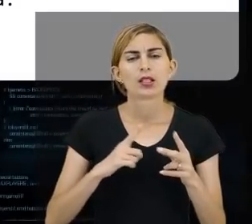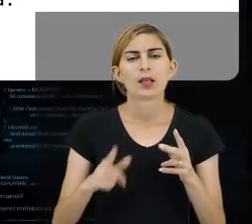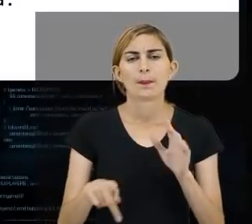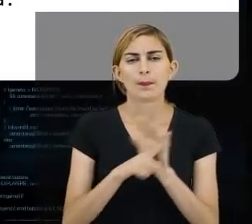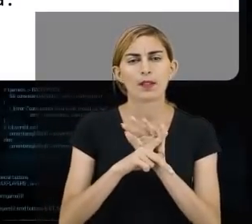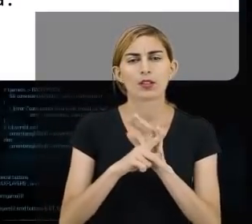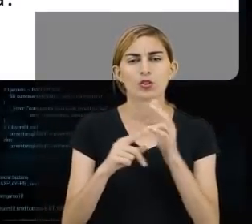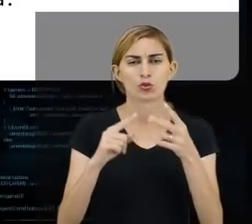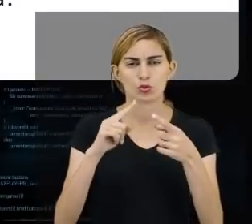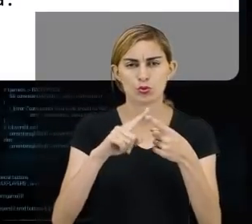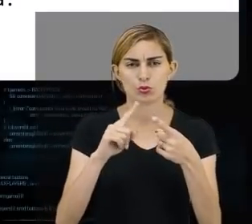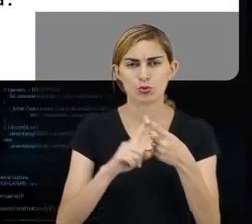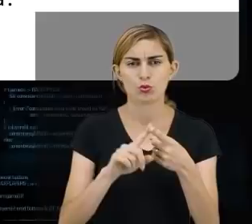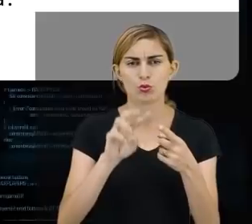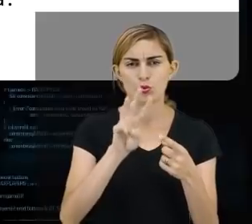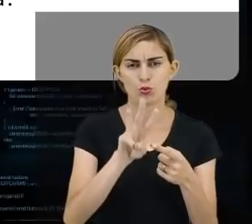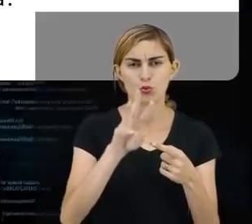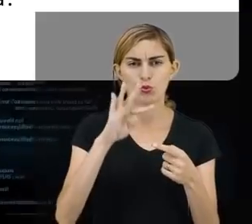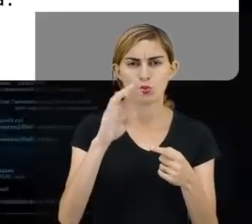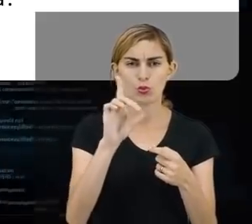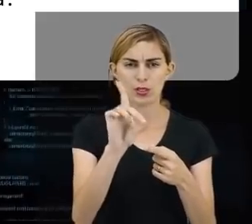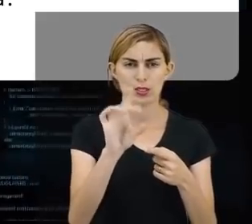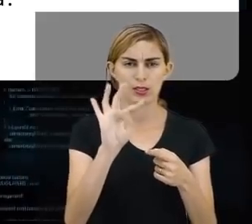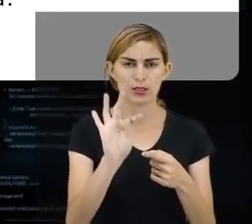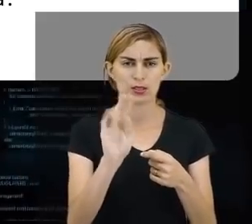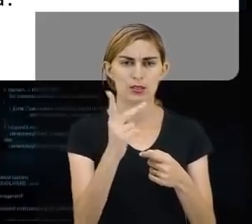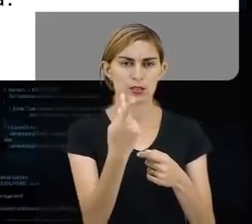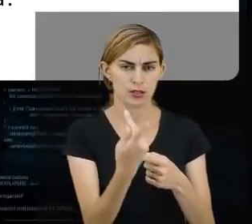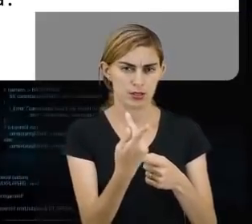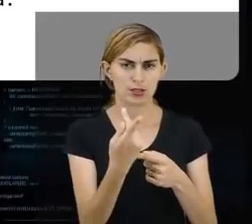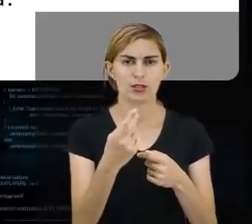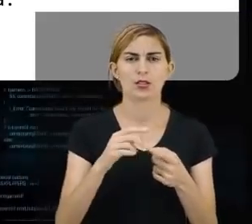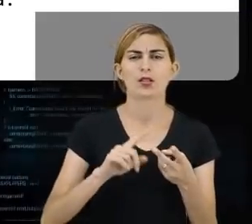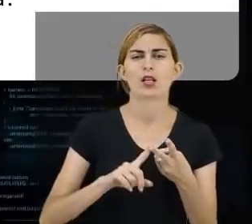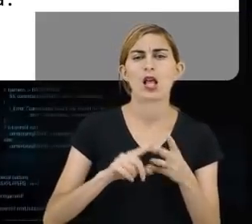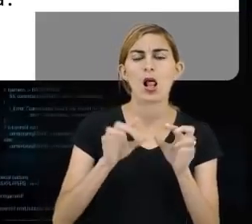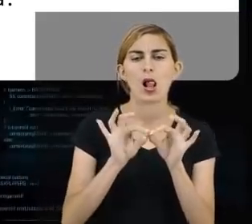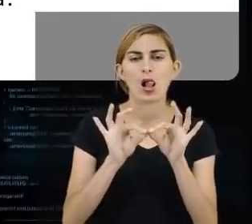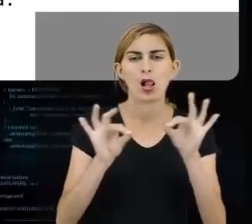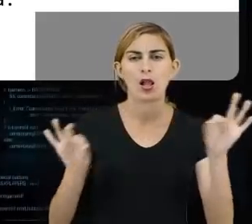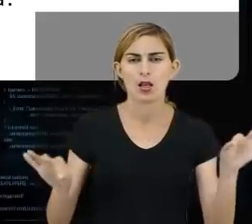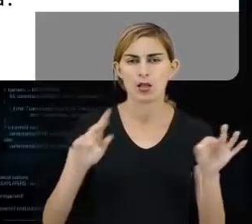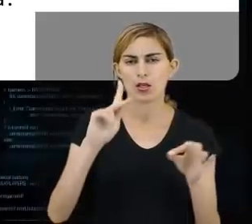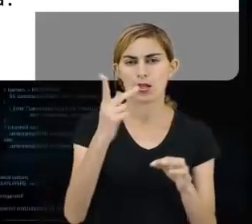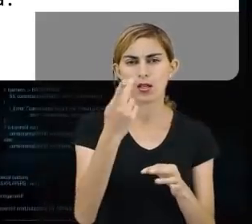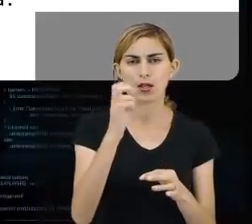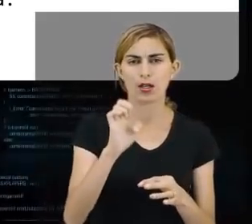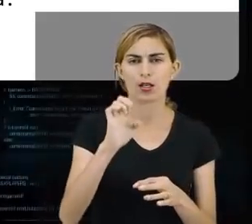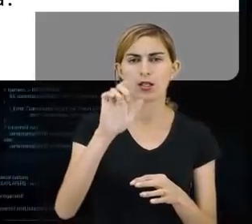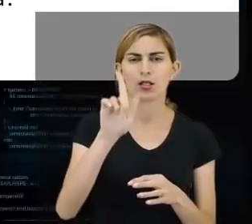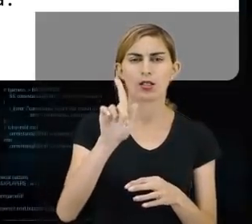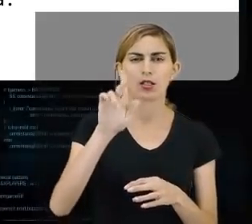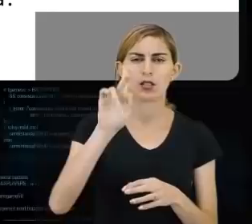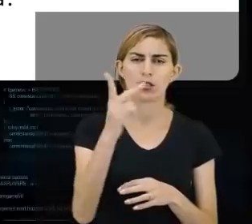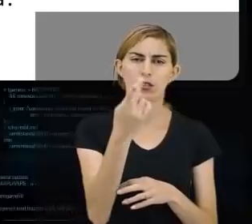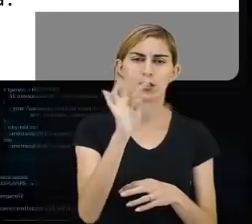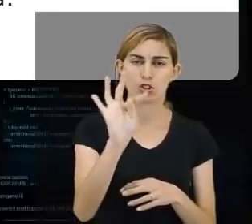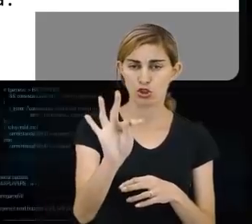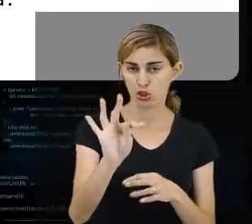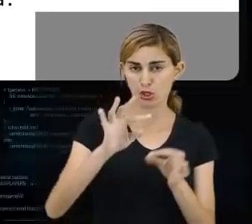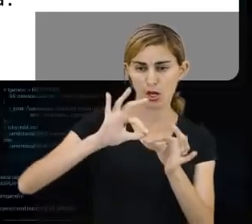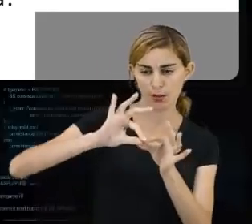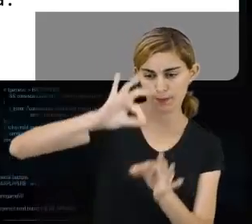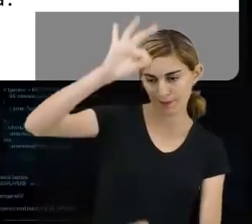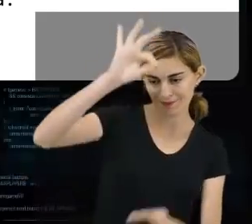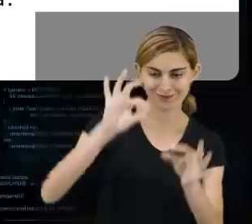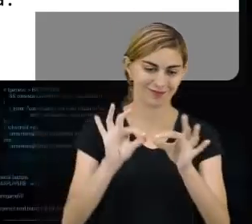propriedades. O width e height, eles vão definir a largura e a altura dos elementos. Isso pode ser tanto em